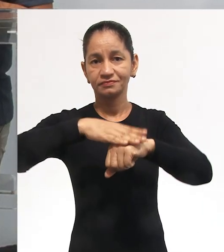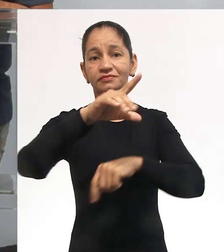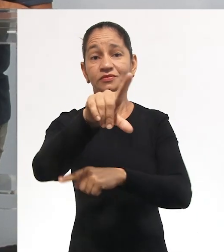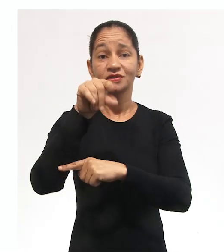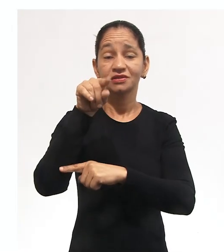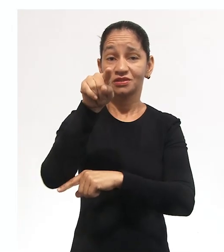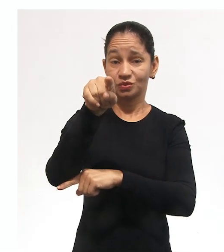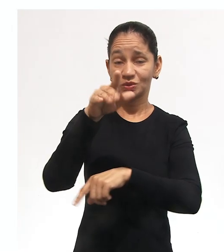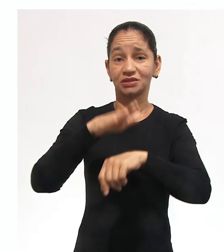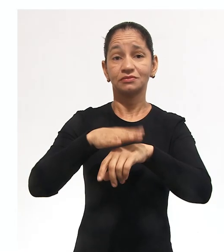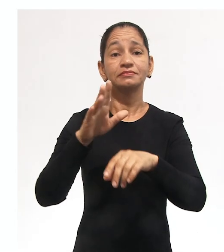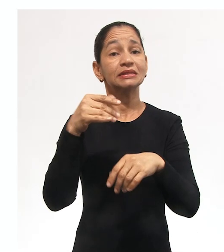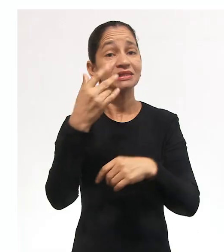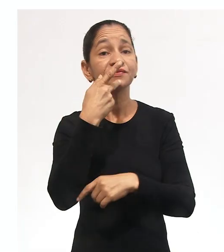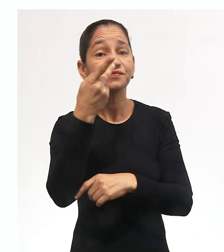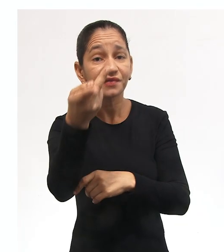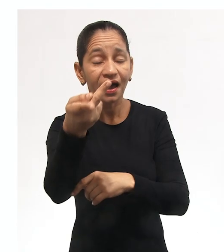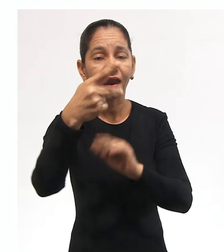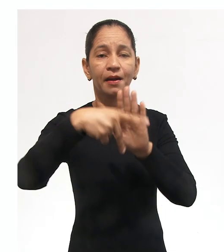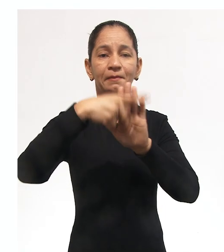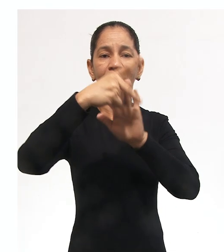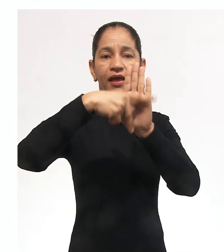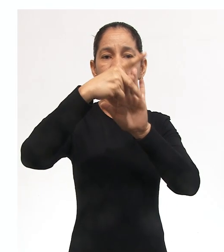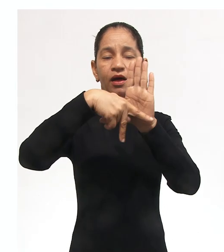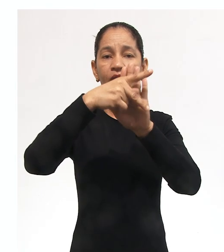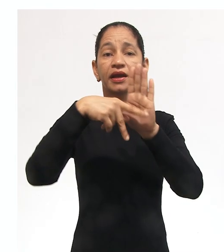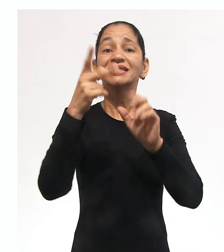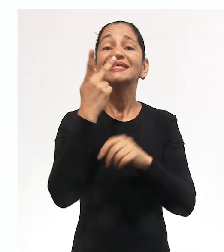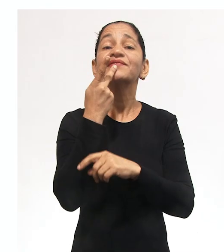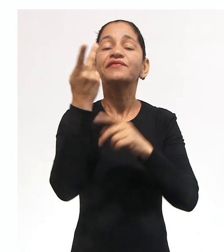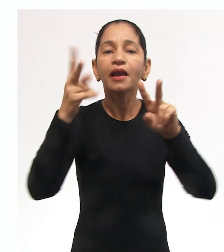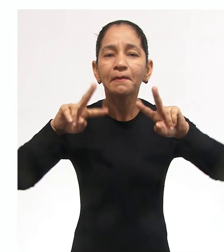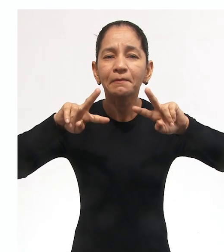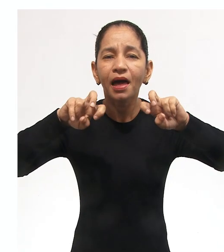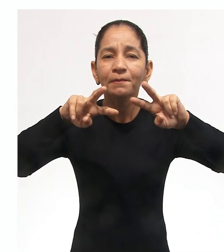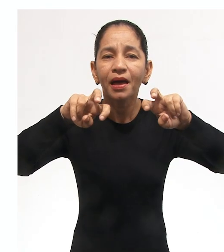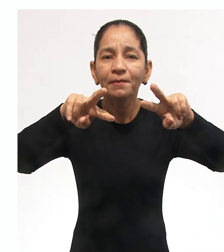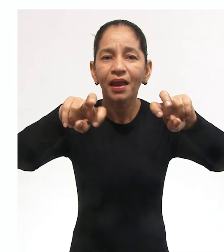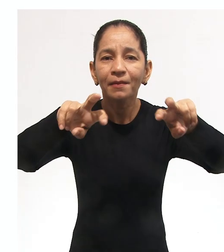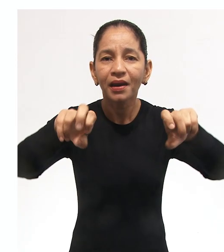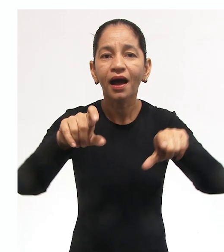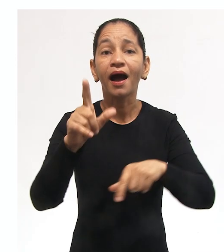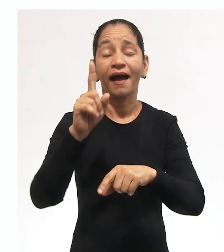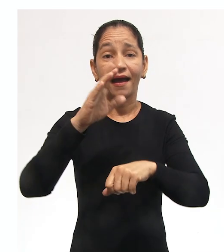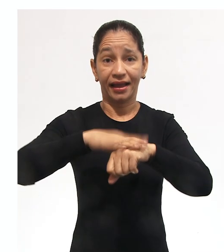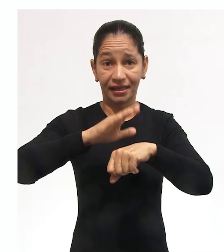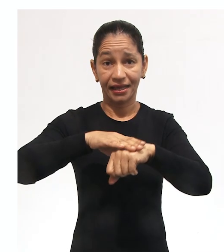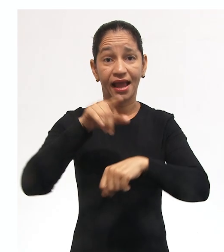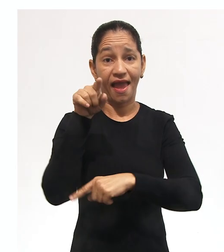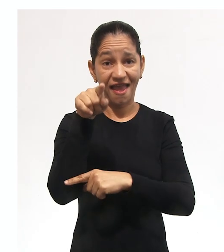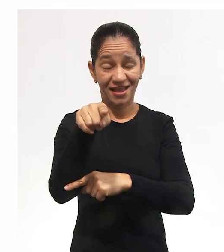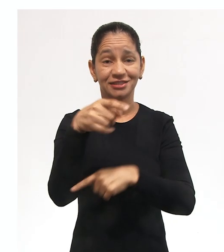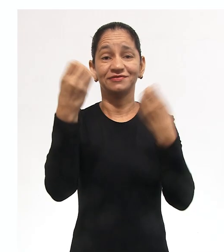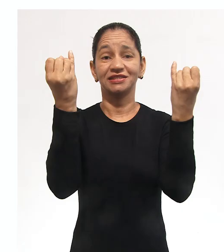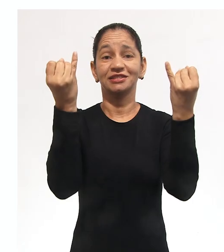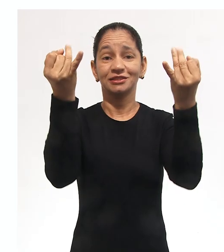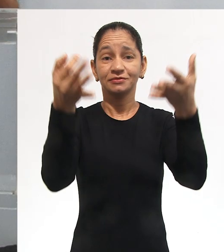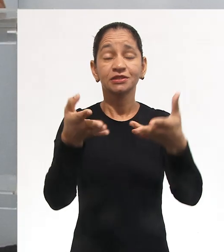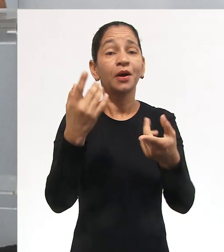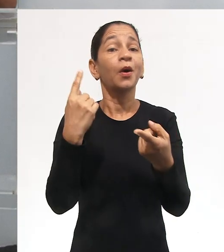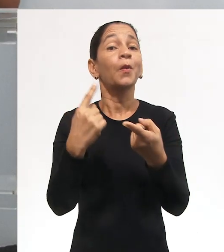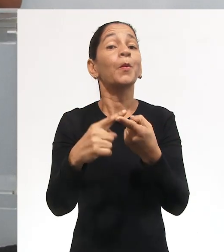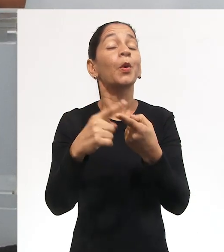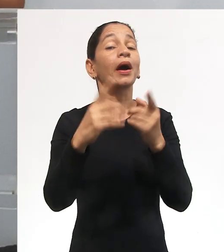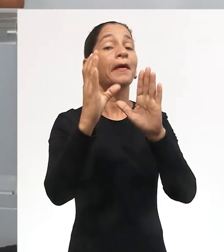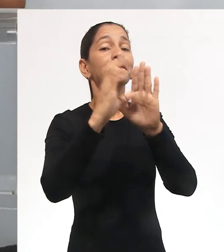você diz que a sua pesquisa ela é exploratória, você vai ter que justificar o quê? Qual que é o